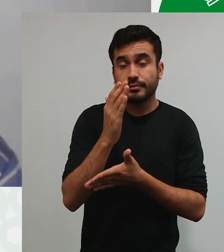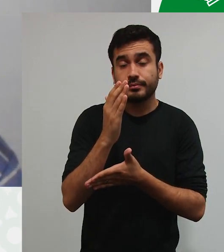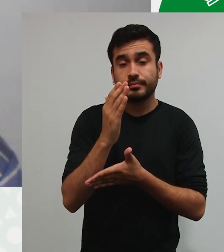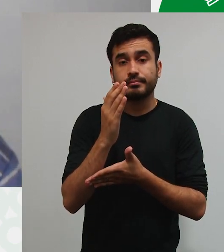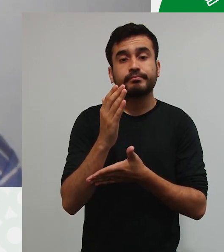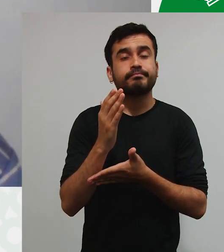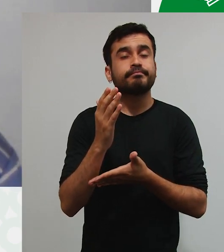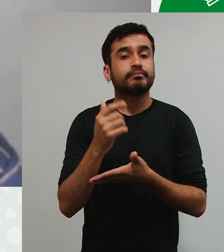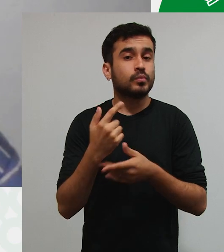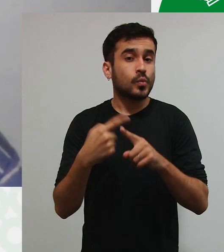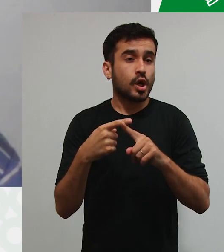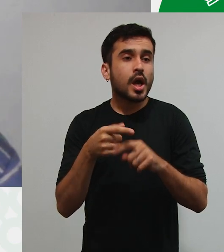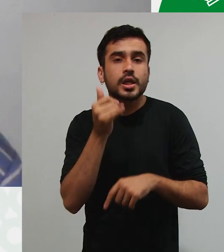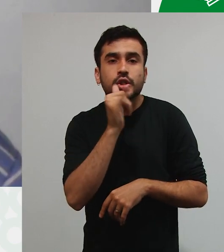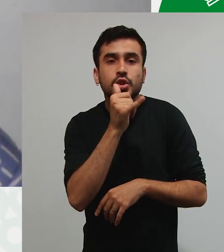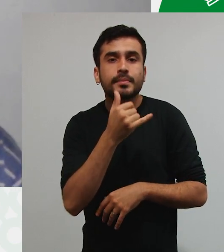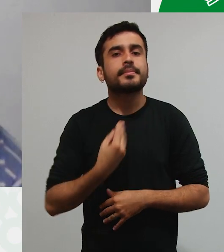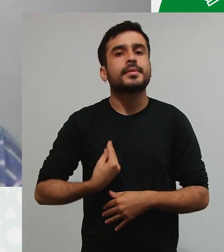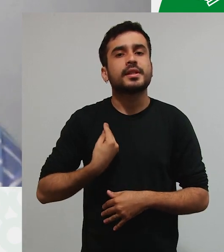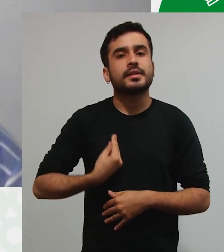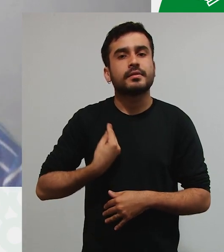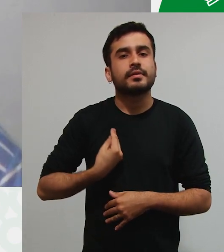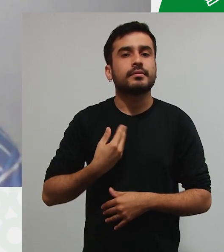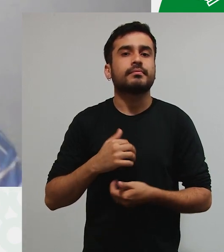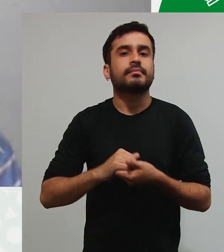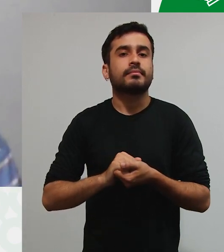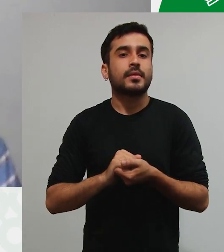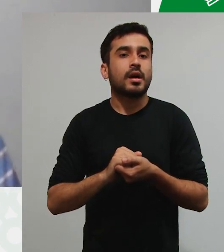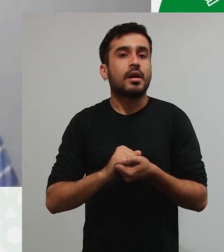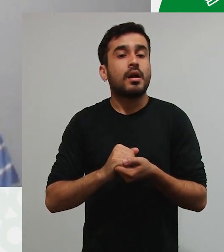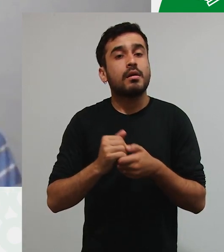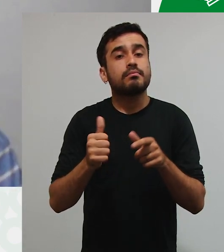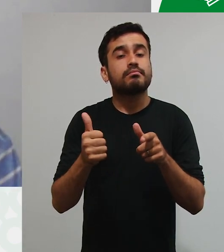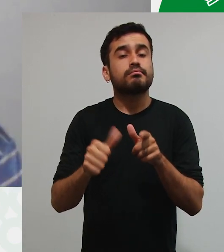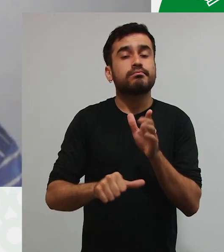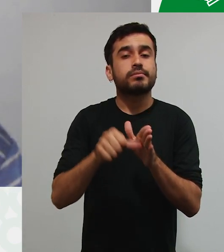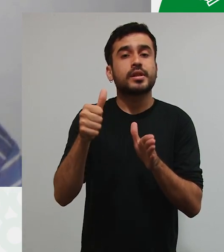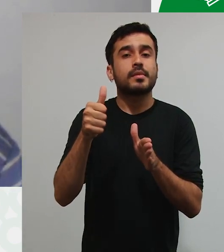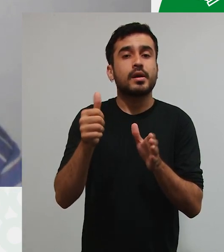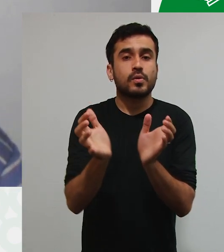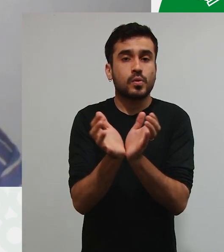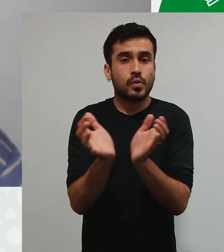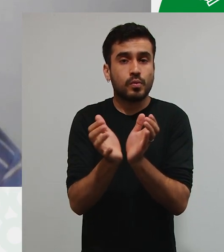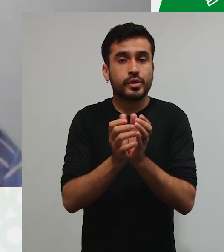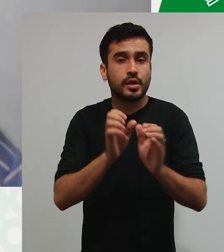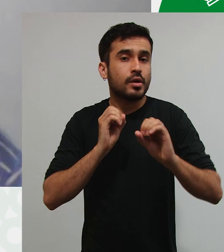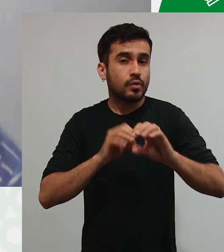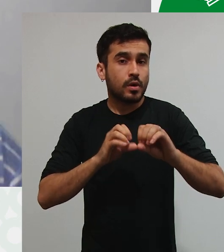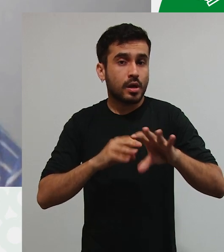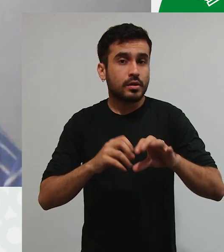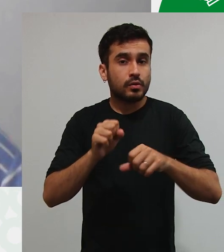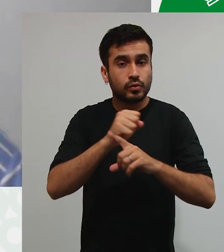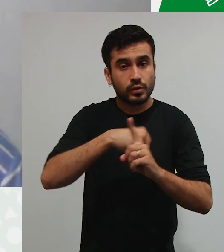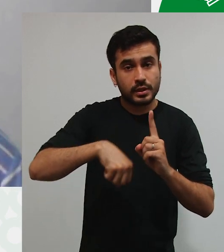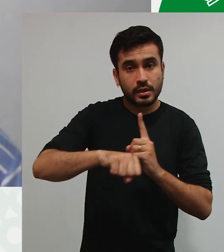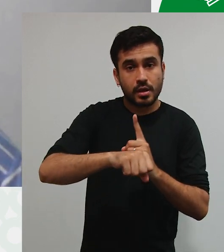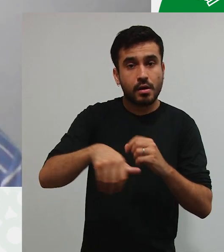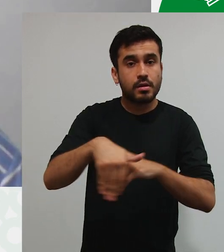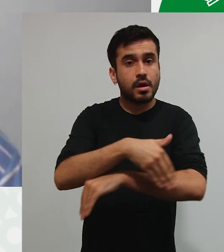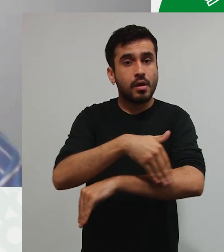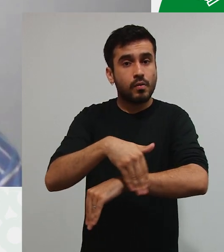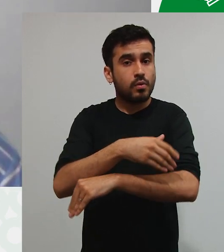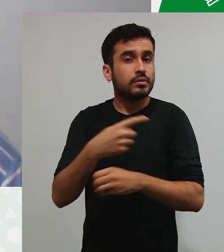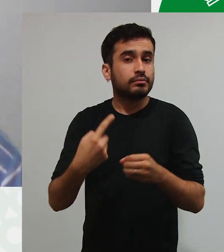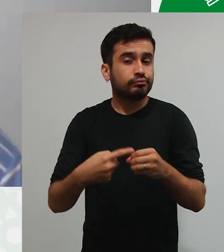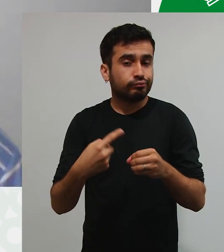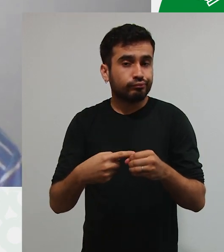eu fosse aprovado, né, para compor a primeira equipe de educação social